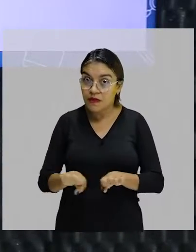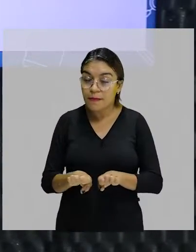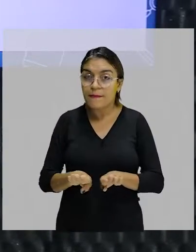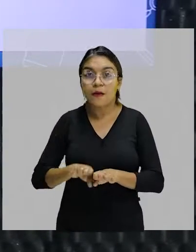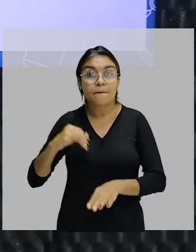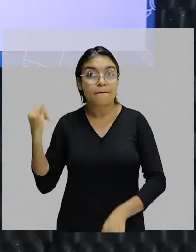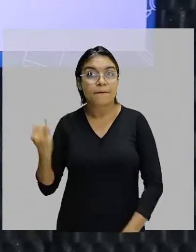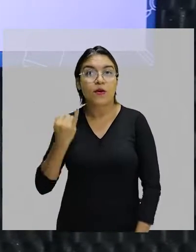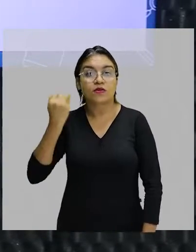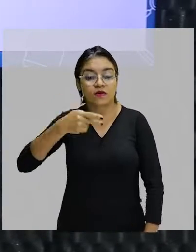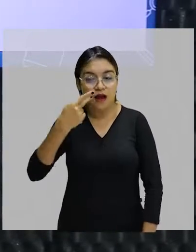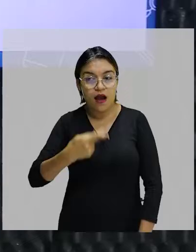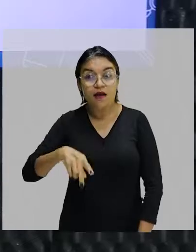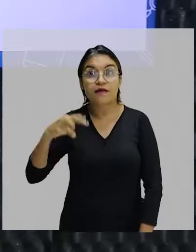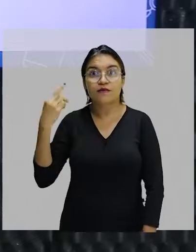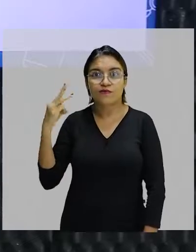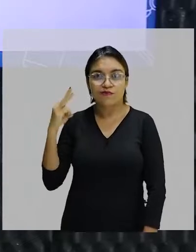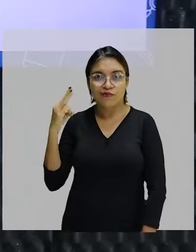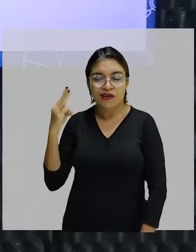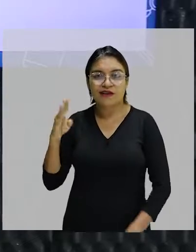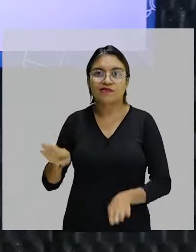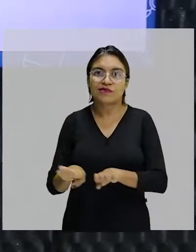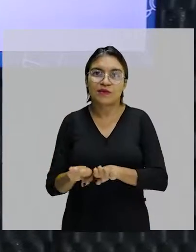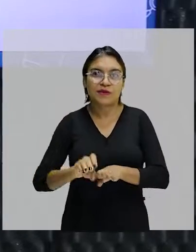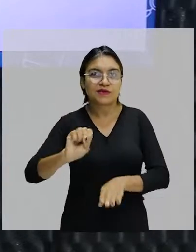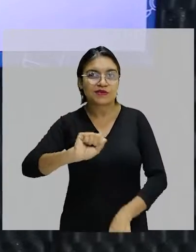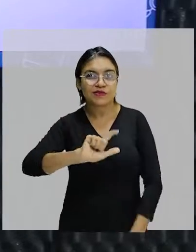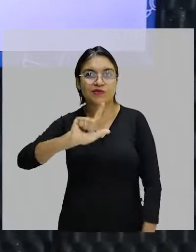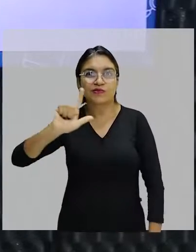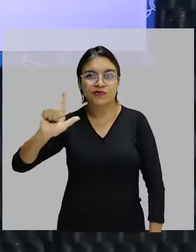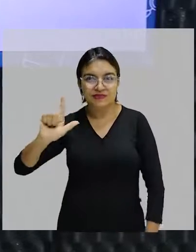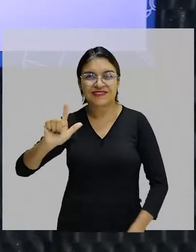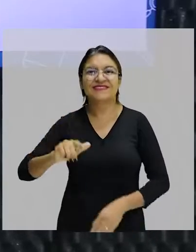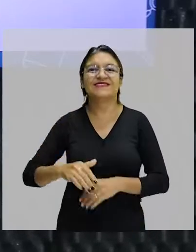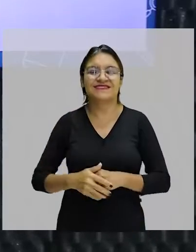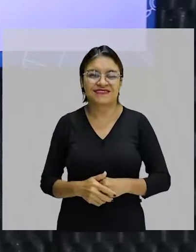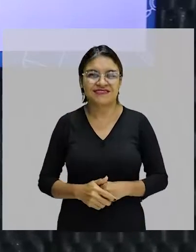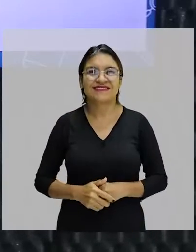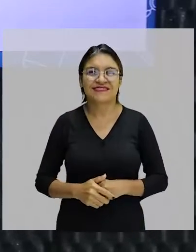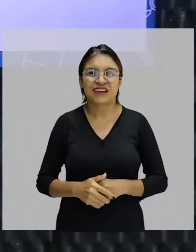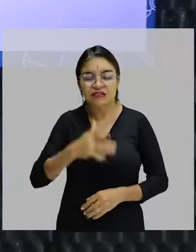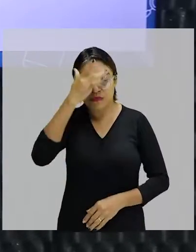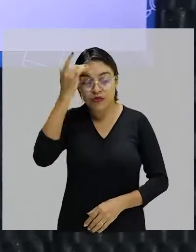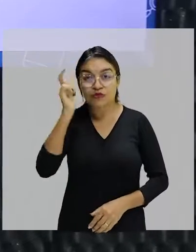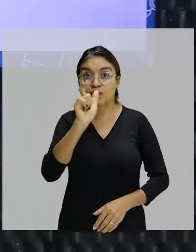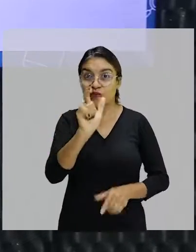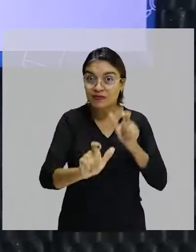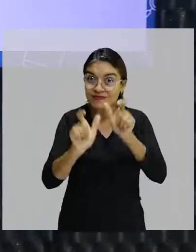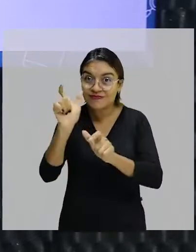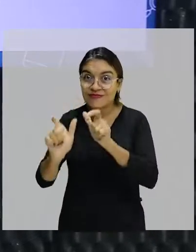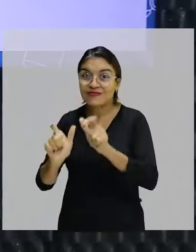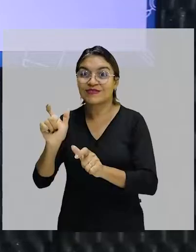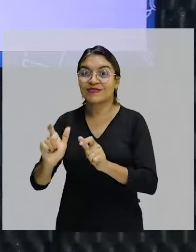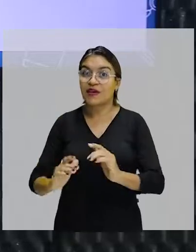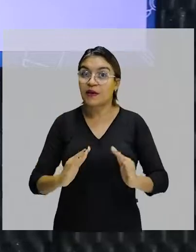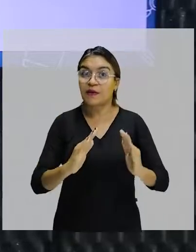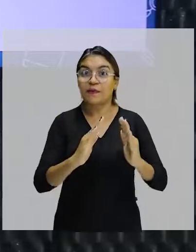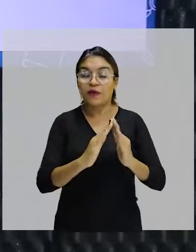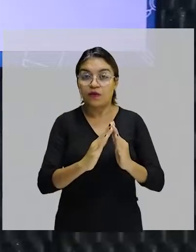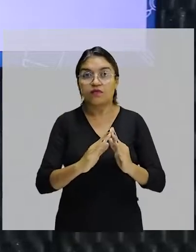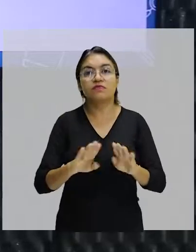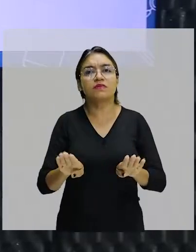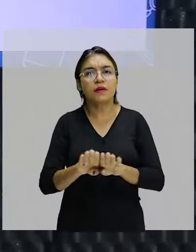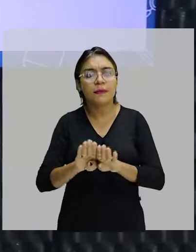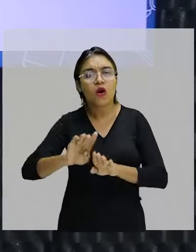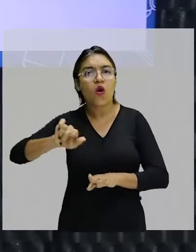no estado do Maranhão, aqui em São Luís, para todos ludovicenses e maranhenses e para aqueles que vieram de fora e que